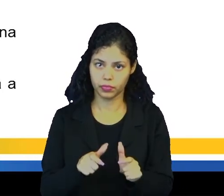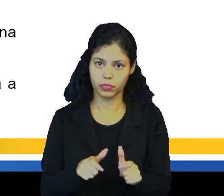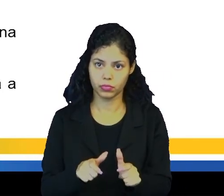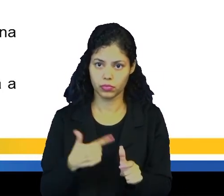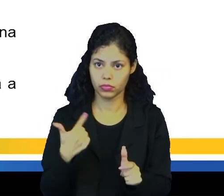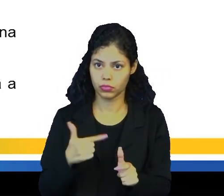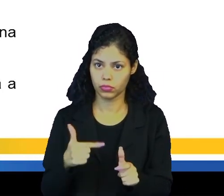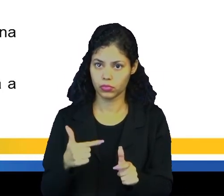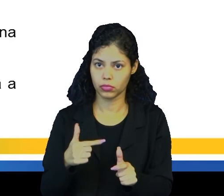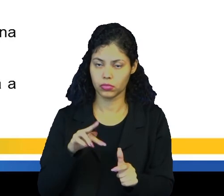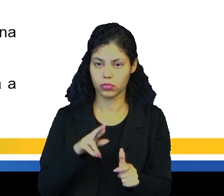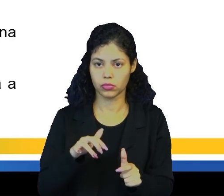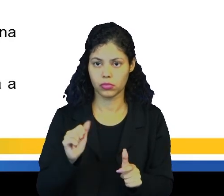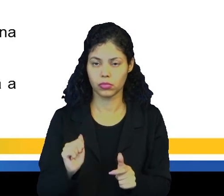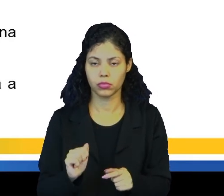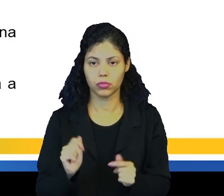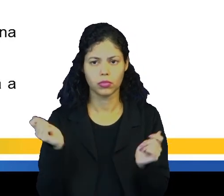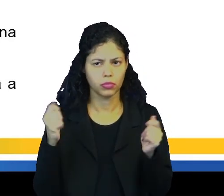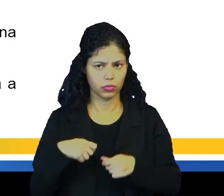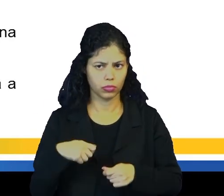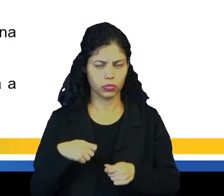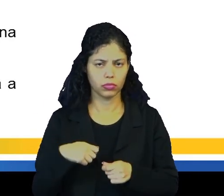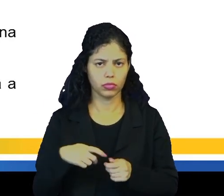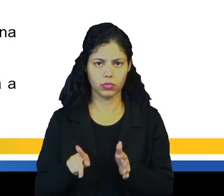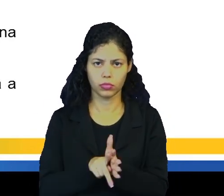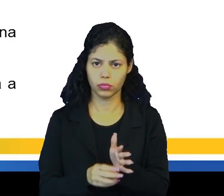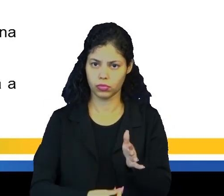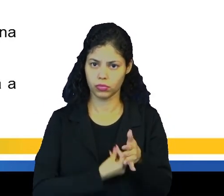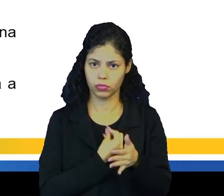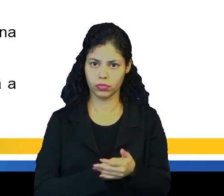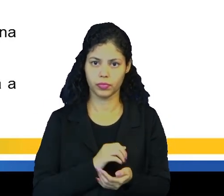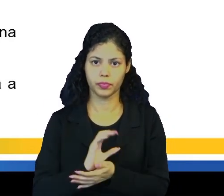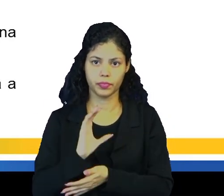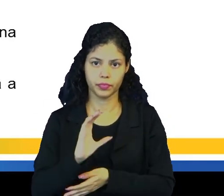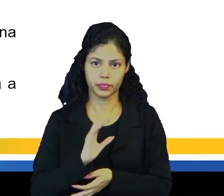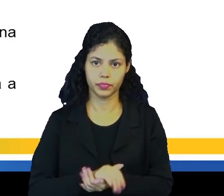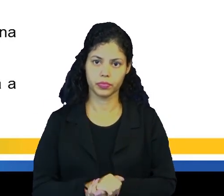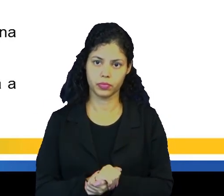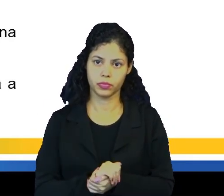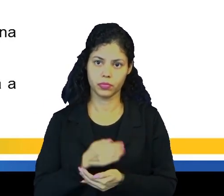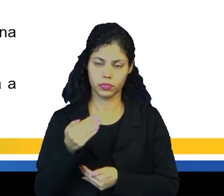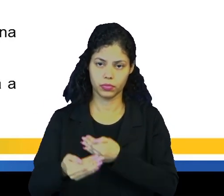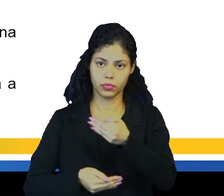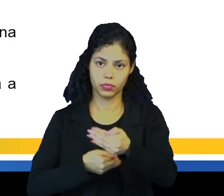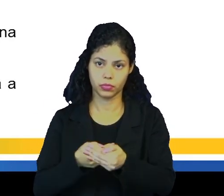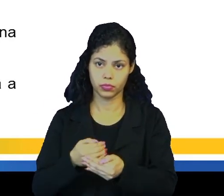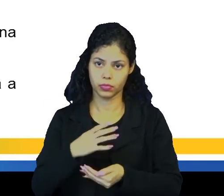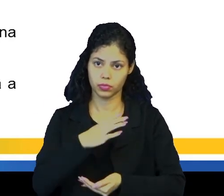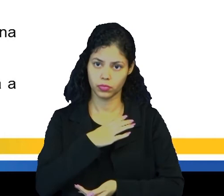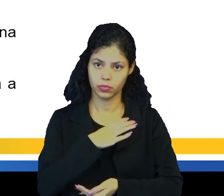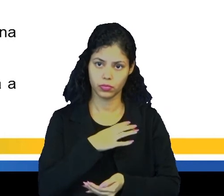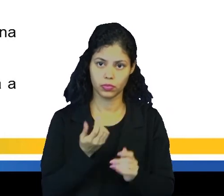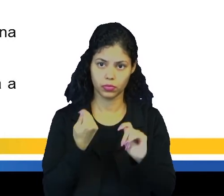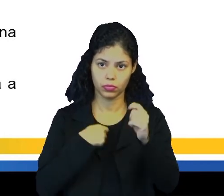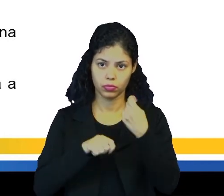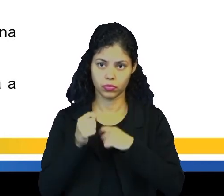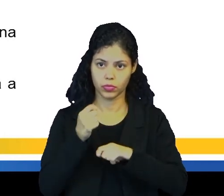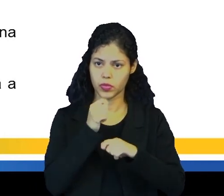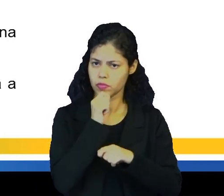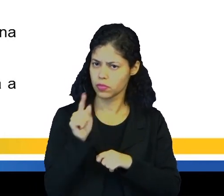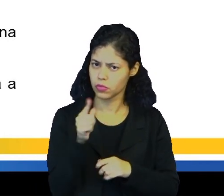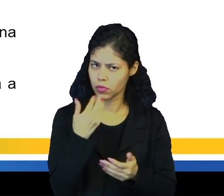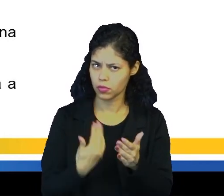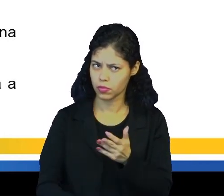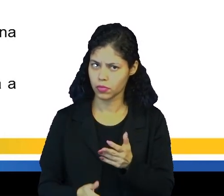não incluindo a fauna, pois essa não é organismo vivo. Letra C, o desenvolvimento urbano e econômico não ocasionou